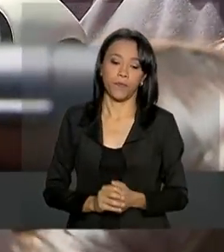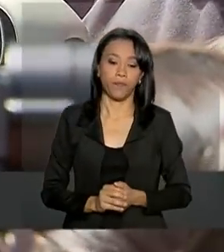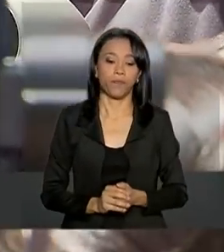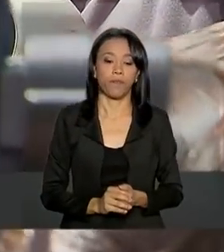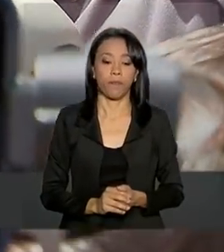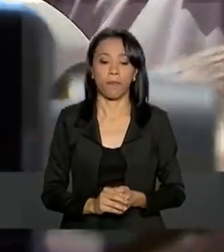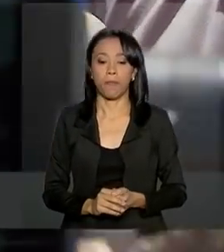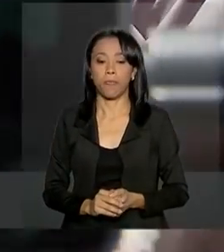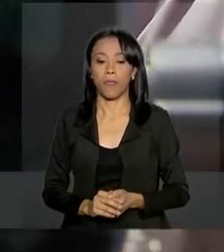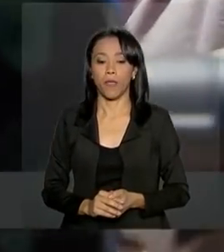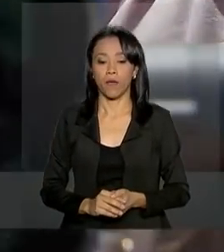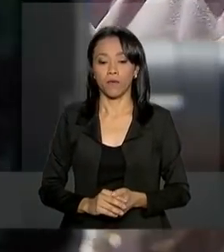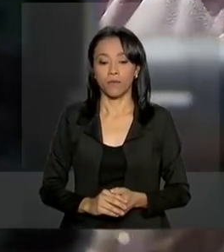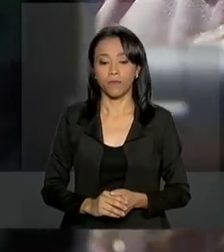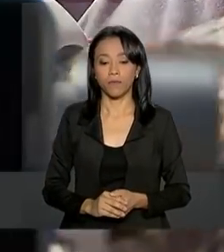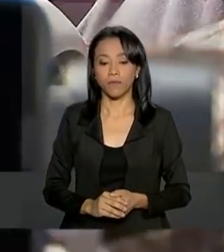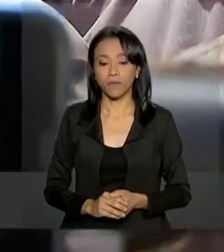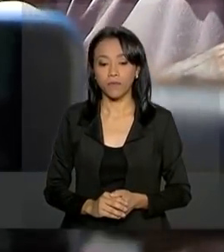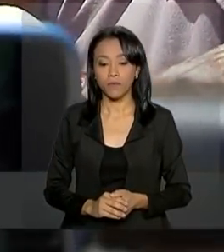Sim.